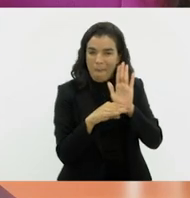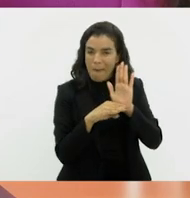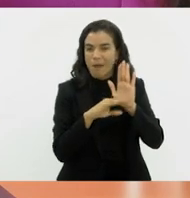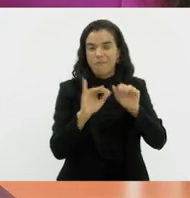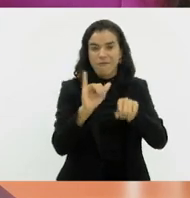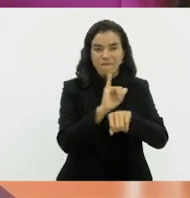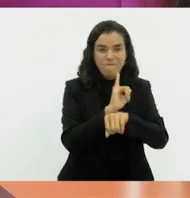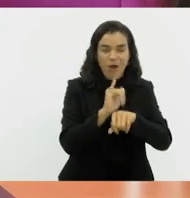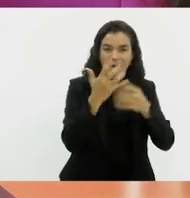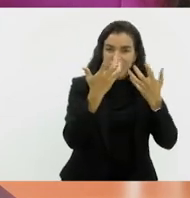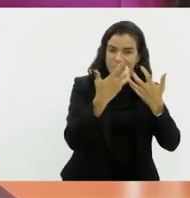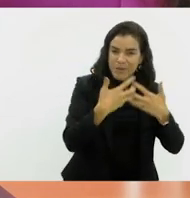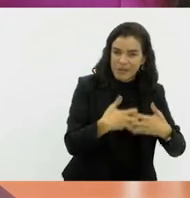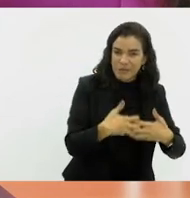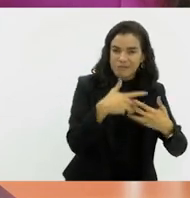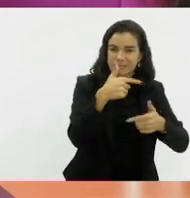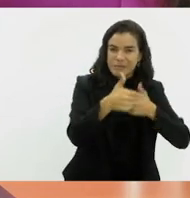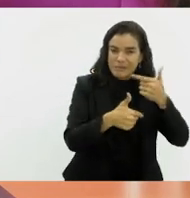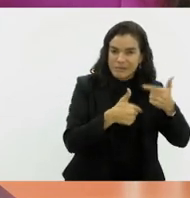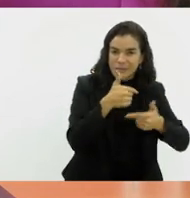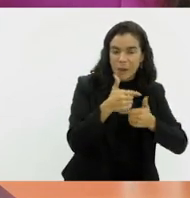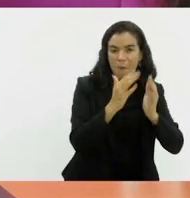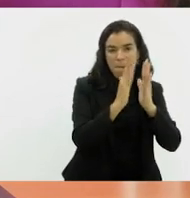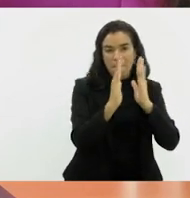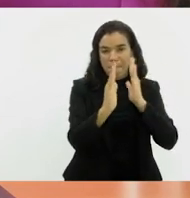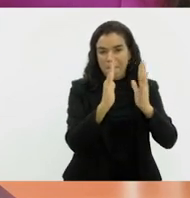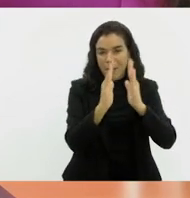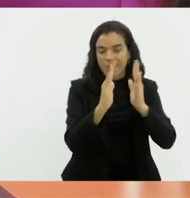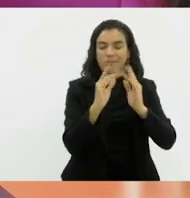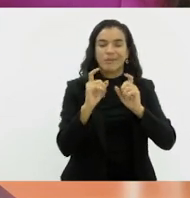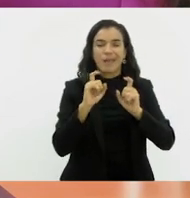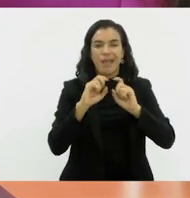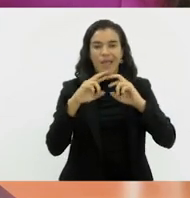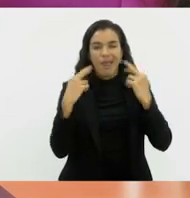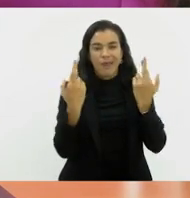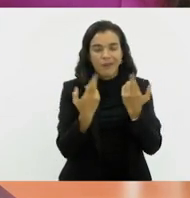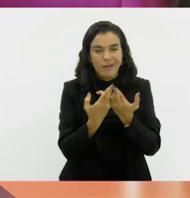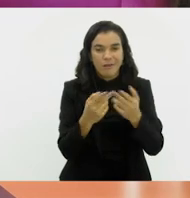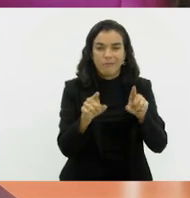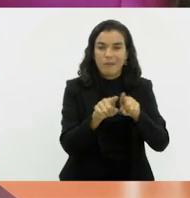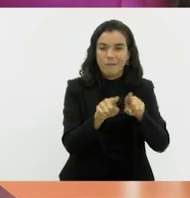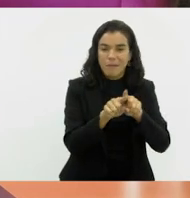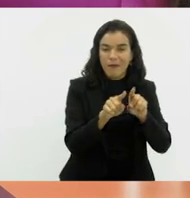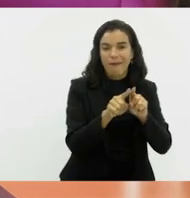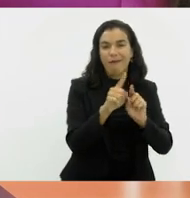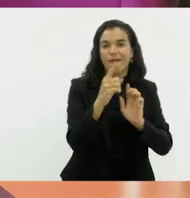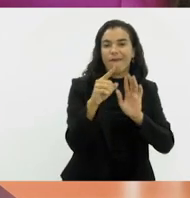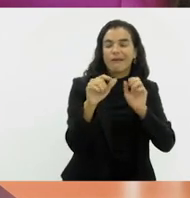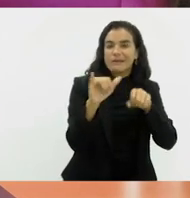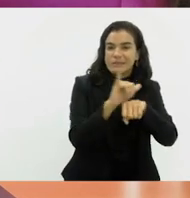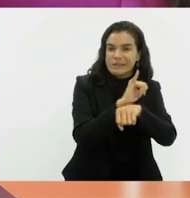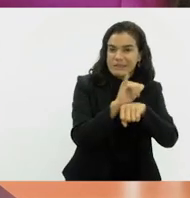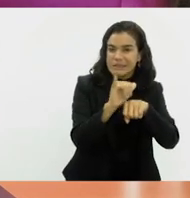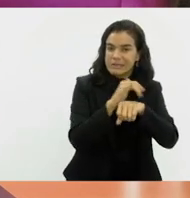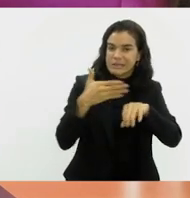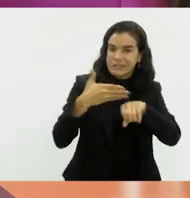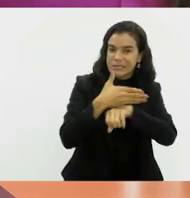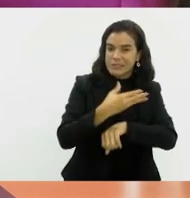de funcionamento, o período, a periodicidade das reuniões, a forma de